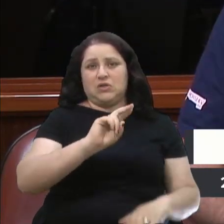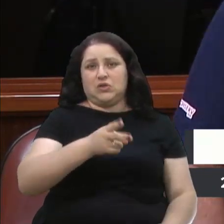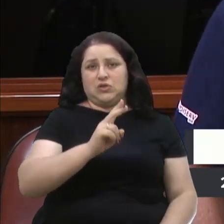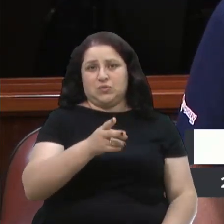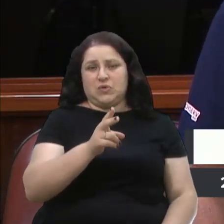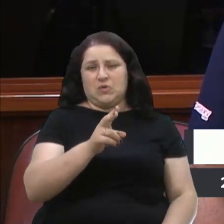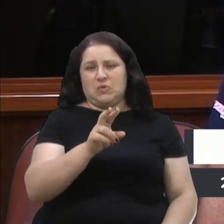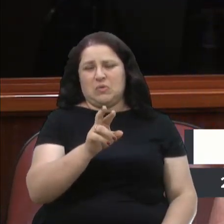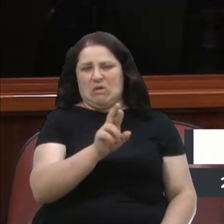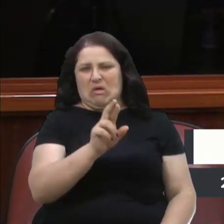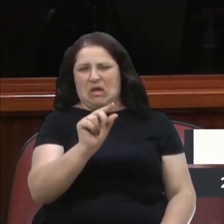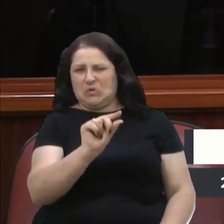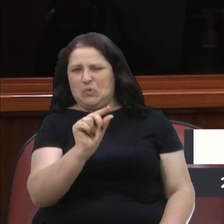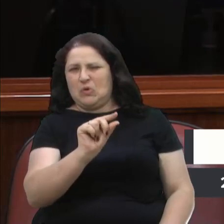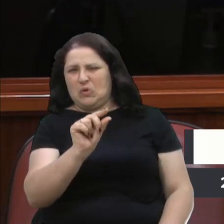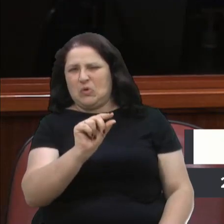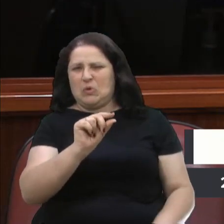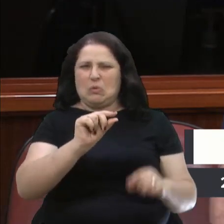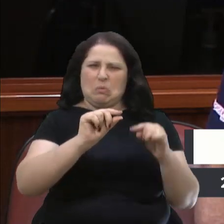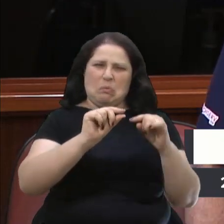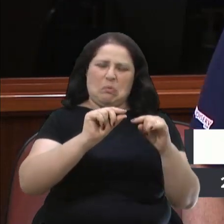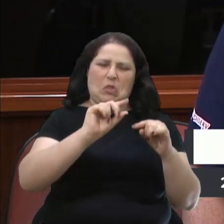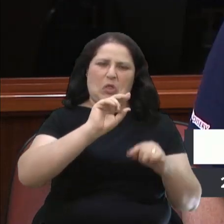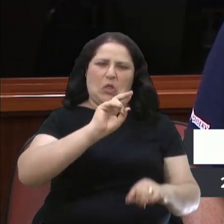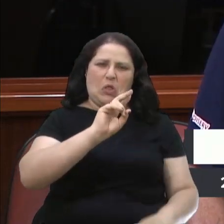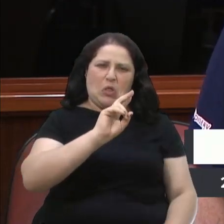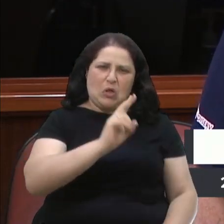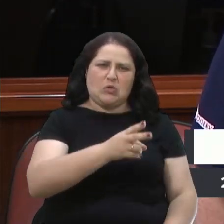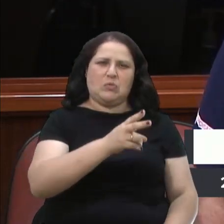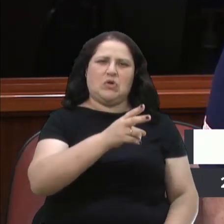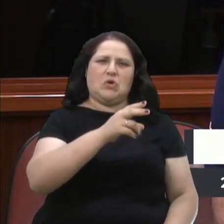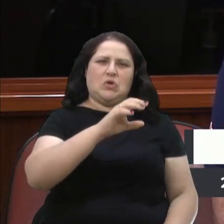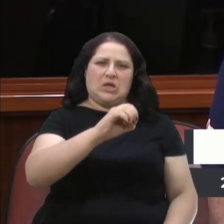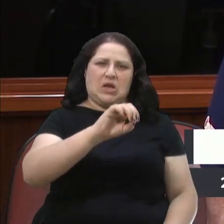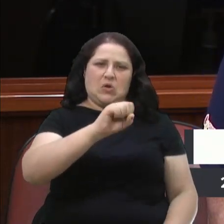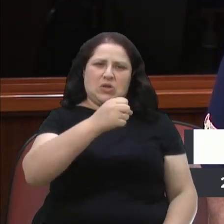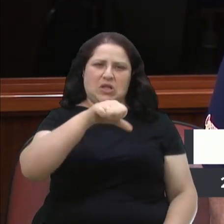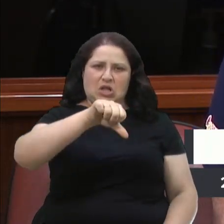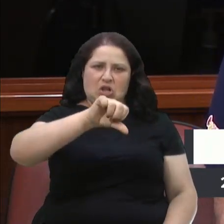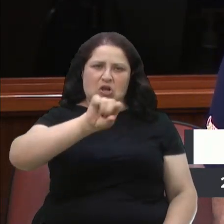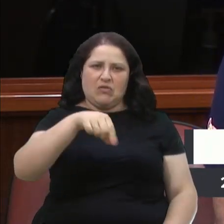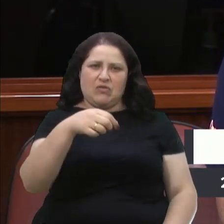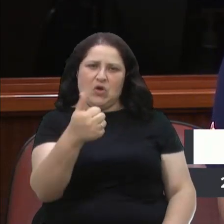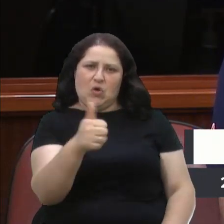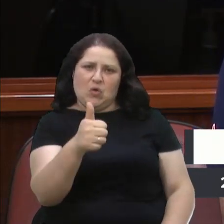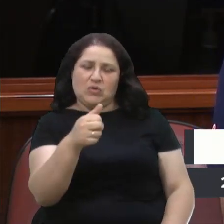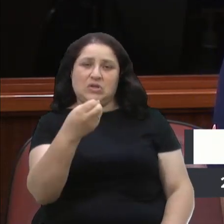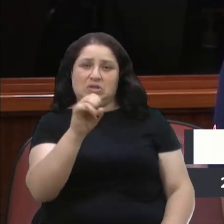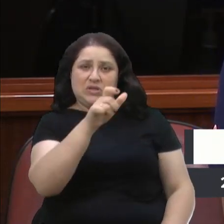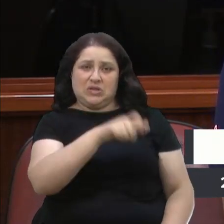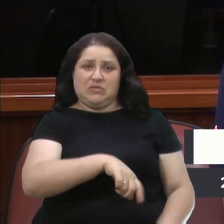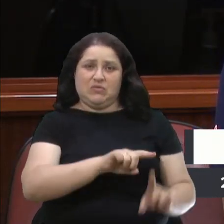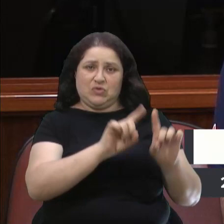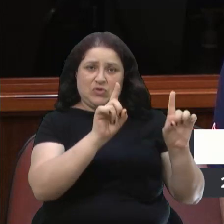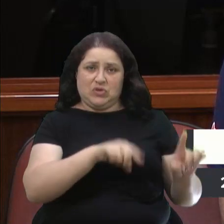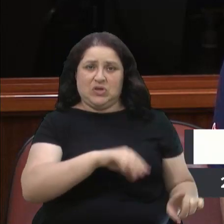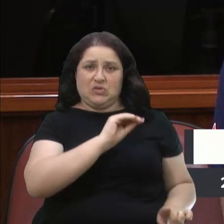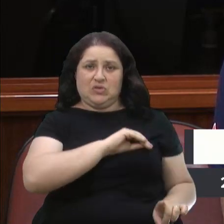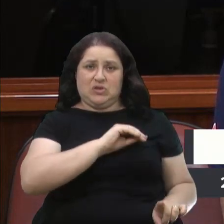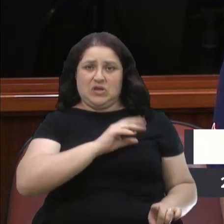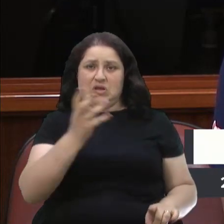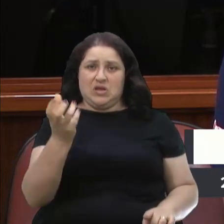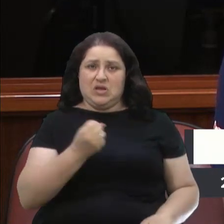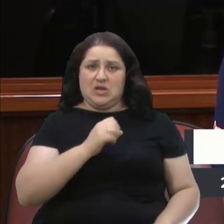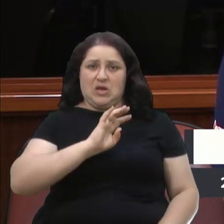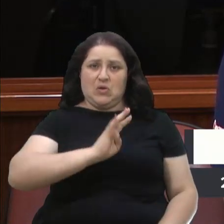R$2.000, um pouquinho mais ou um pouco menos. Aliás, R$2,89 com 11 centavos. Se nós pegar um servidor, por exemplo, que ganha